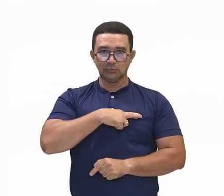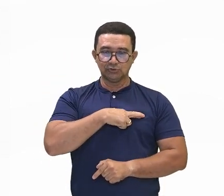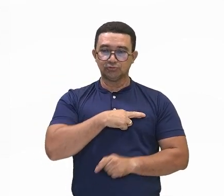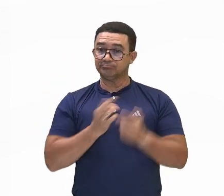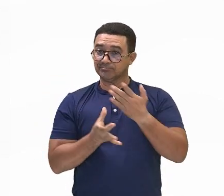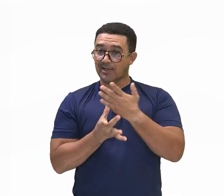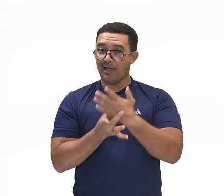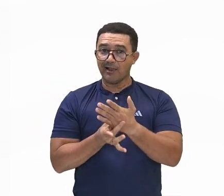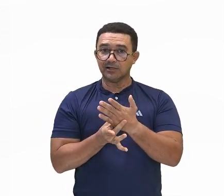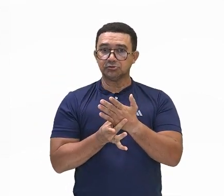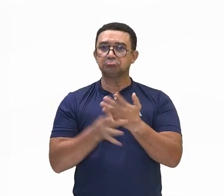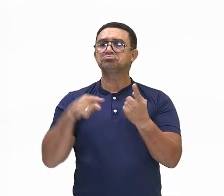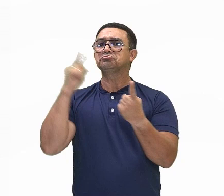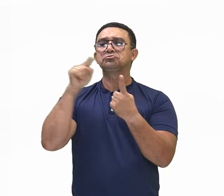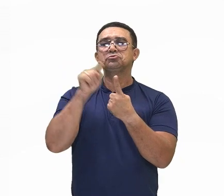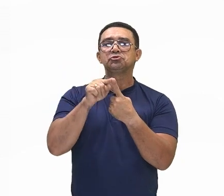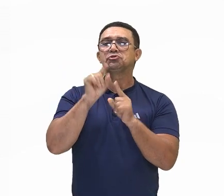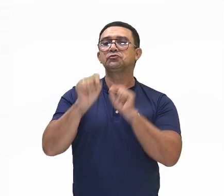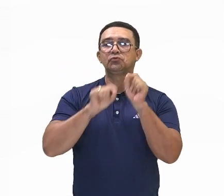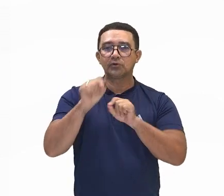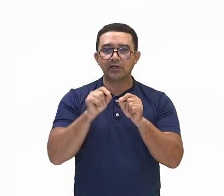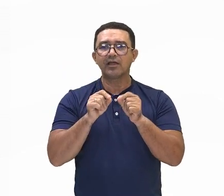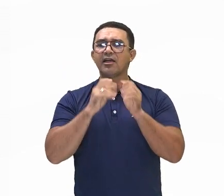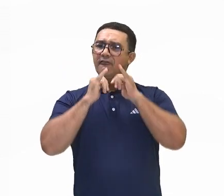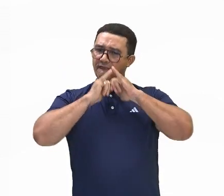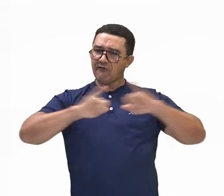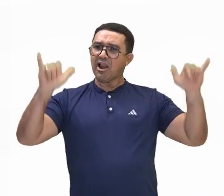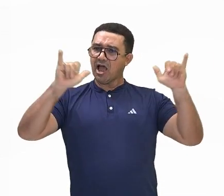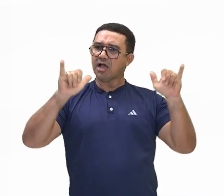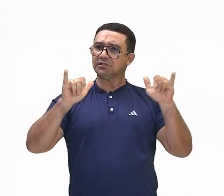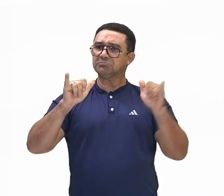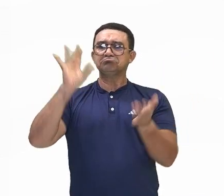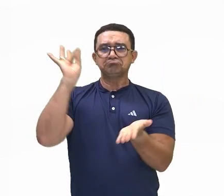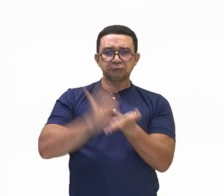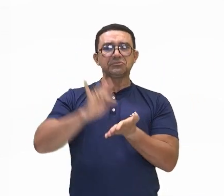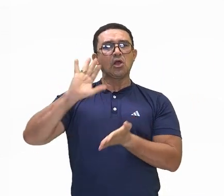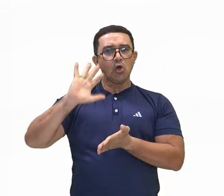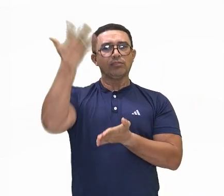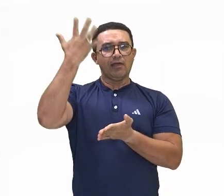realismo objetivou tratar da realidade social da época,